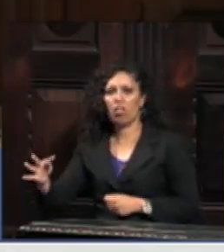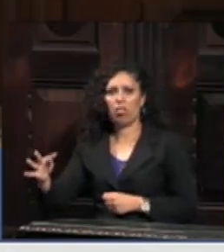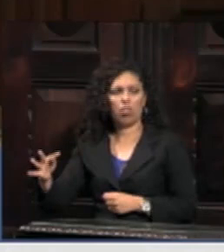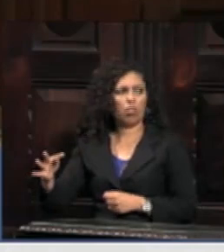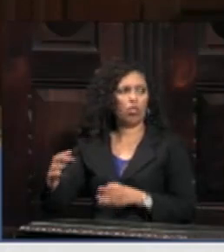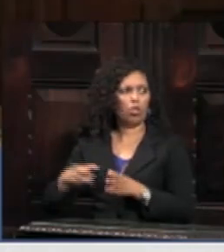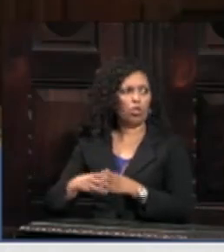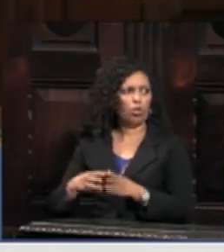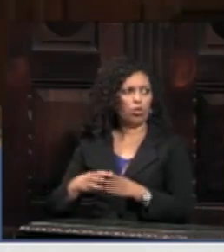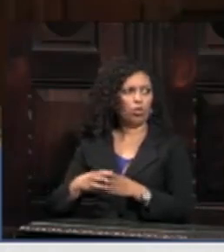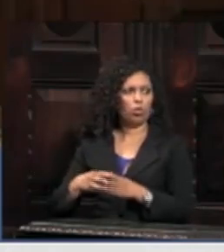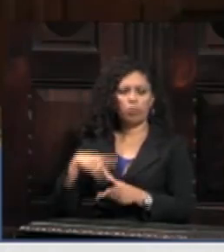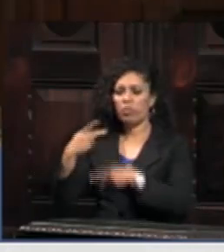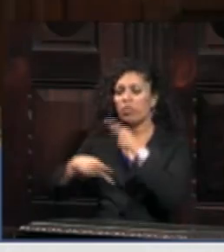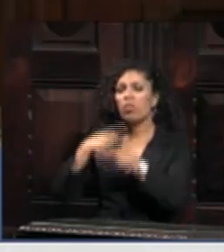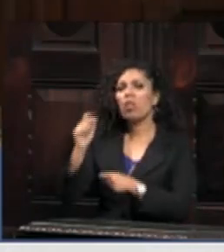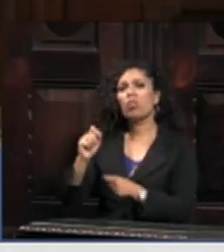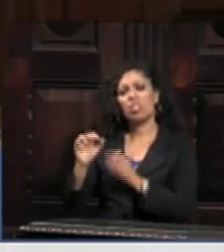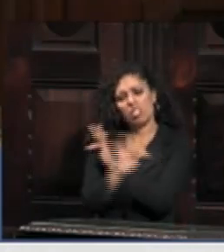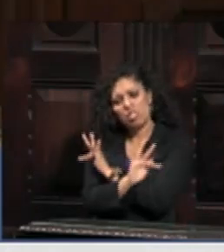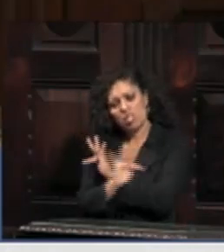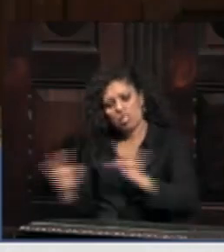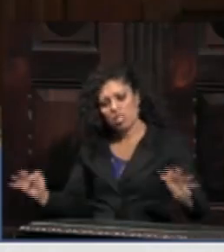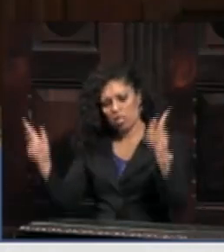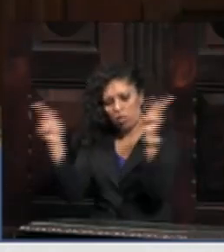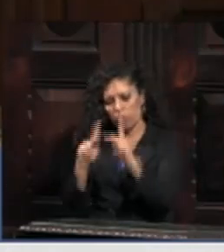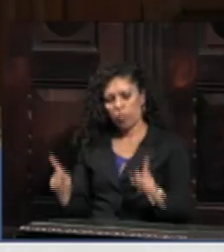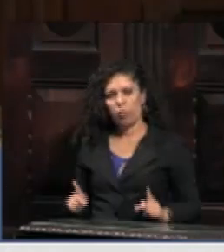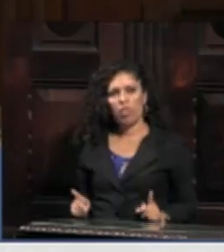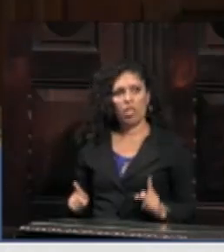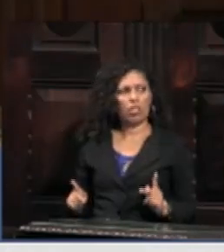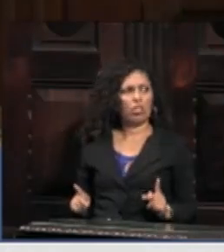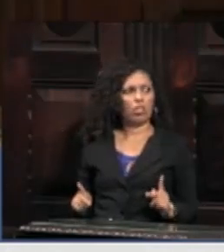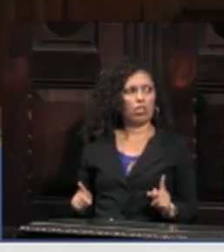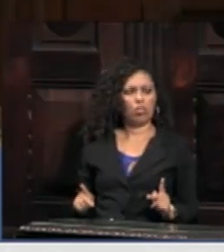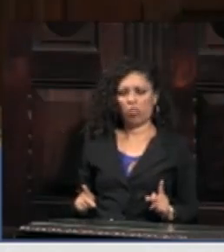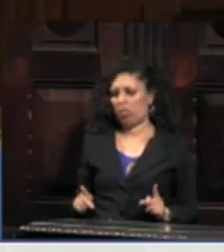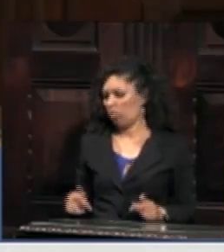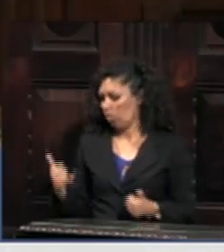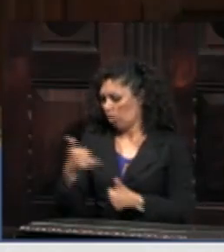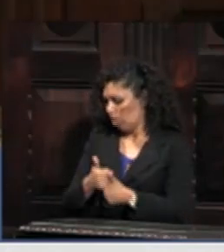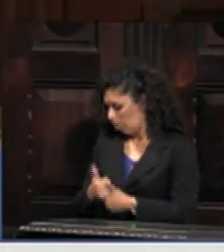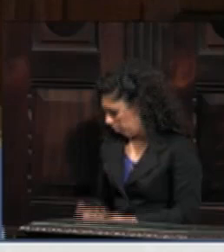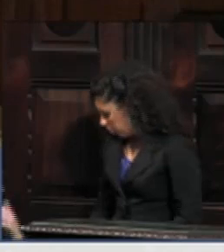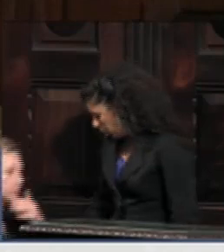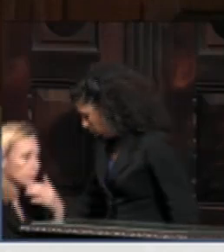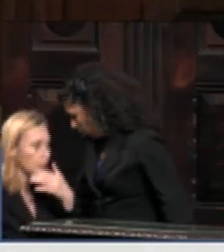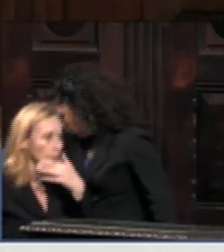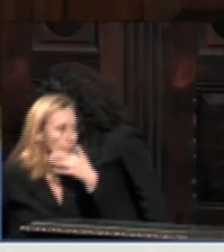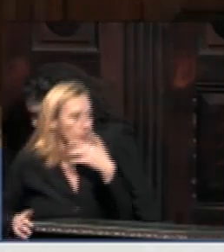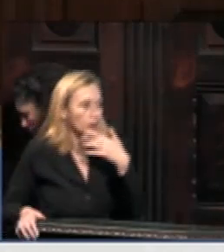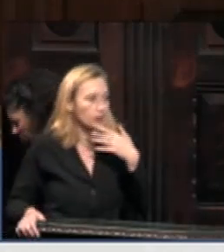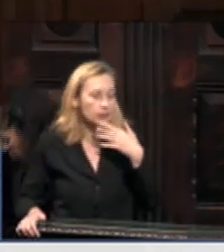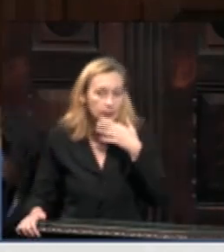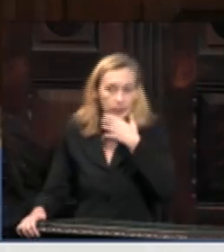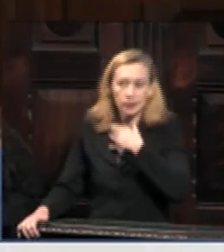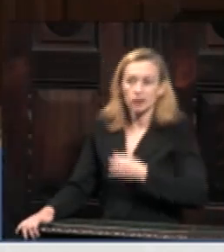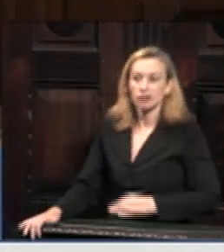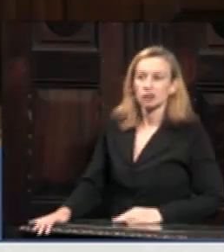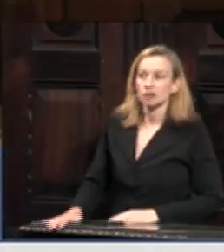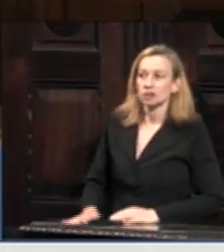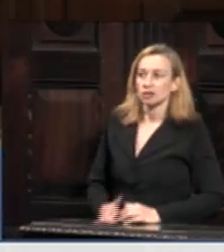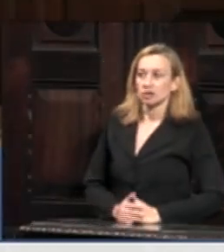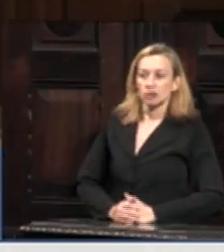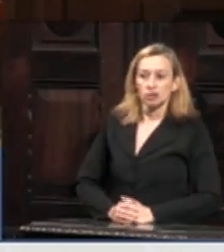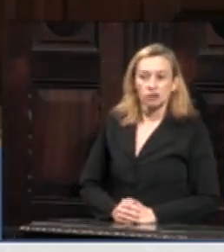Surfa numa onda de tranquilidade, onde rouba a insatisfação das pessoas e as ilude com frases feitas,